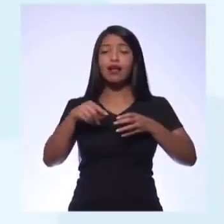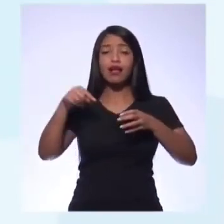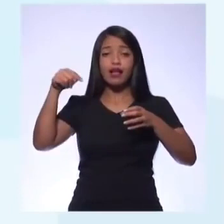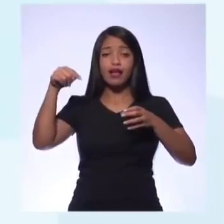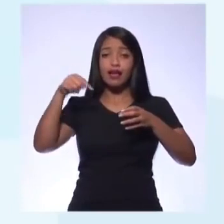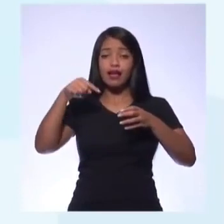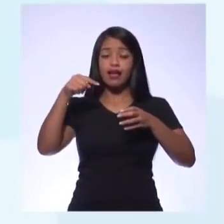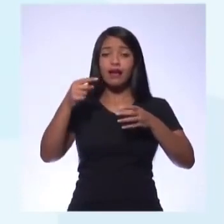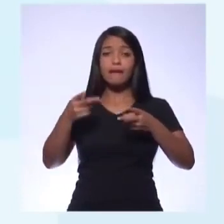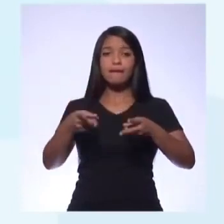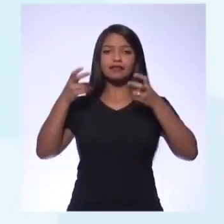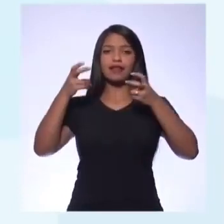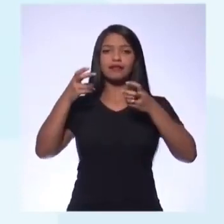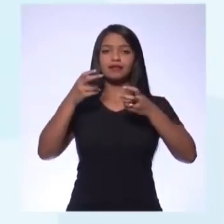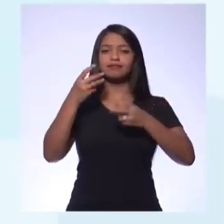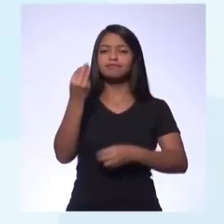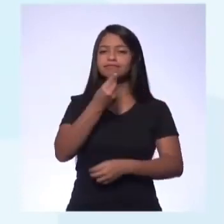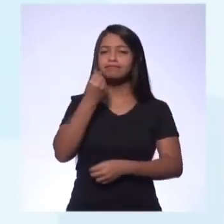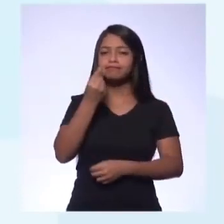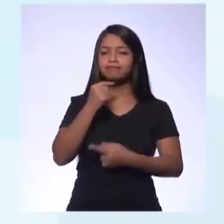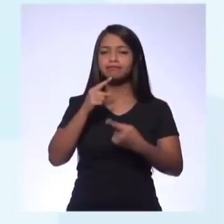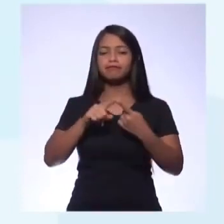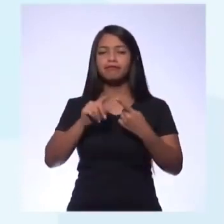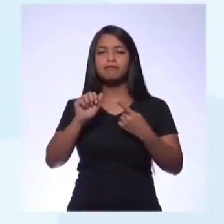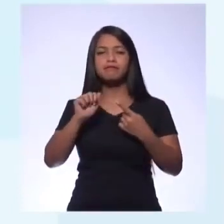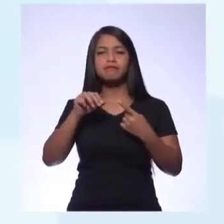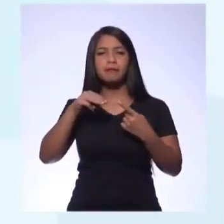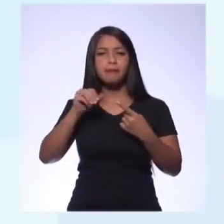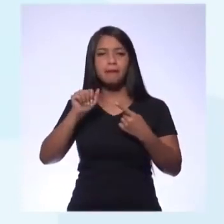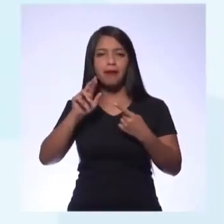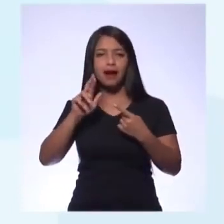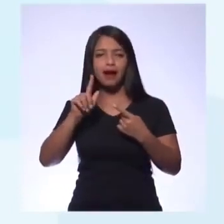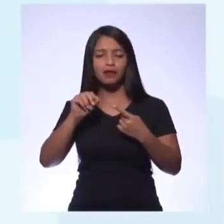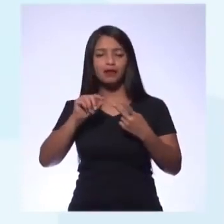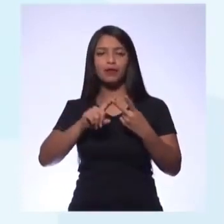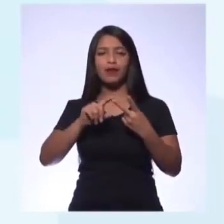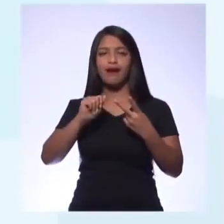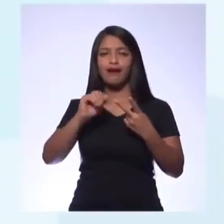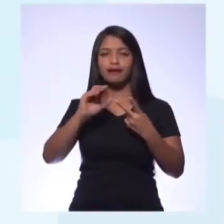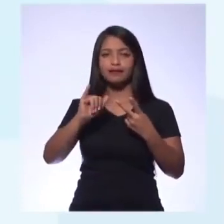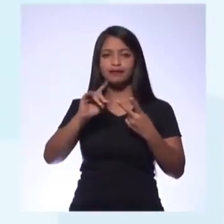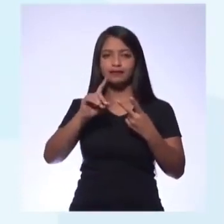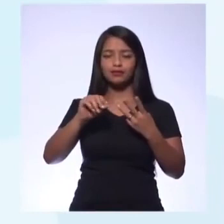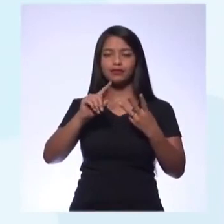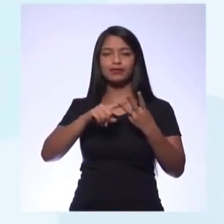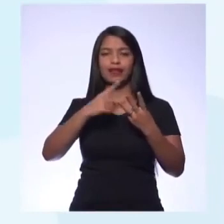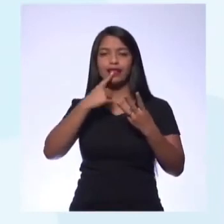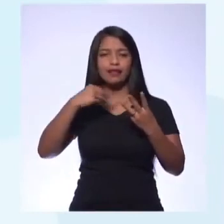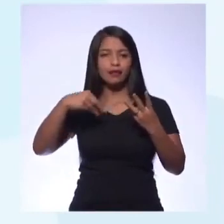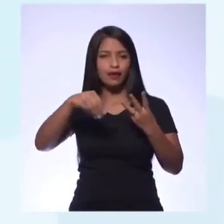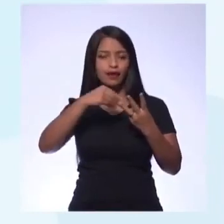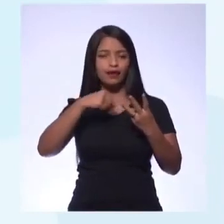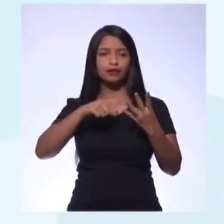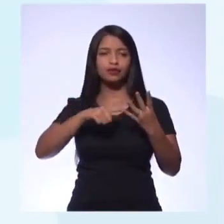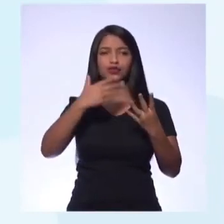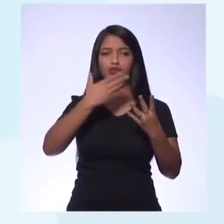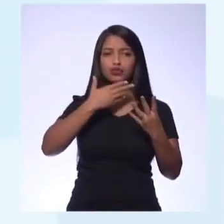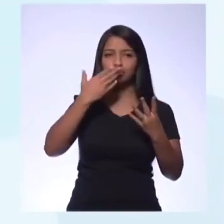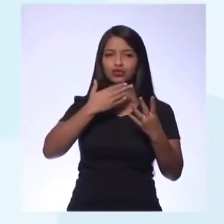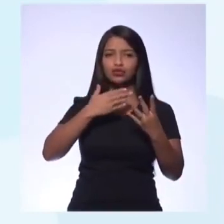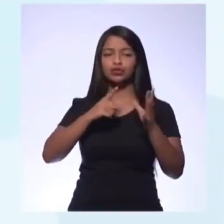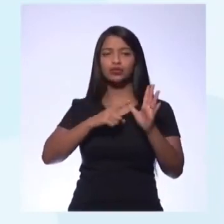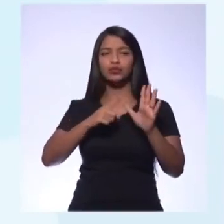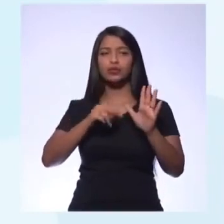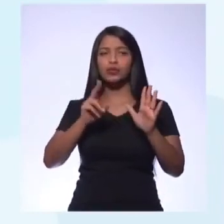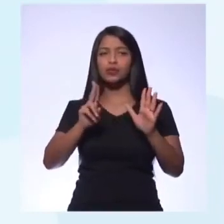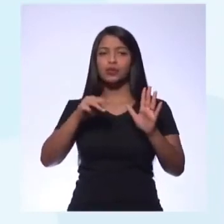tipos, né, de percepção. Do amargo, do ácido, do salgado, do doce, do umami, né, professor?